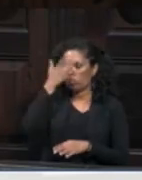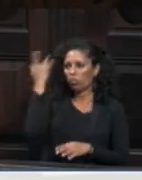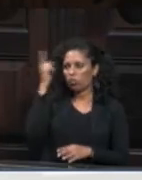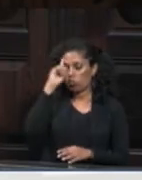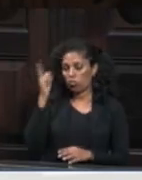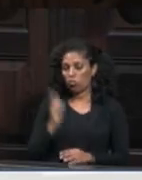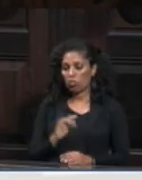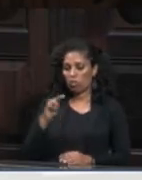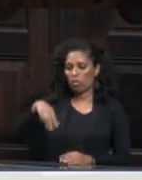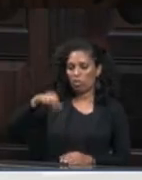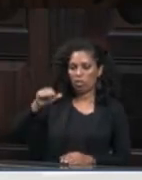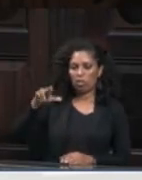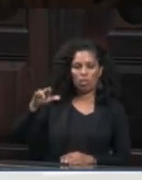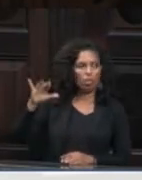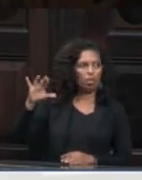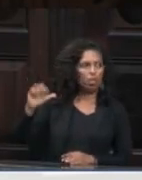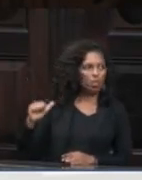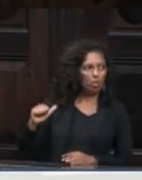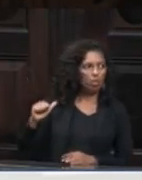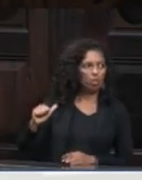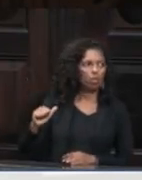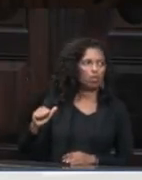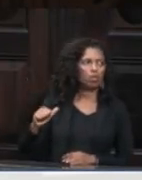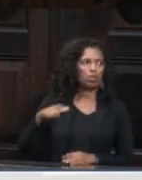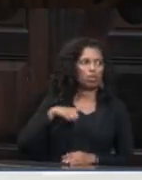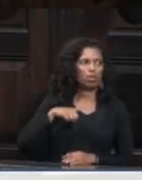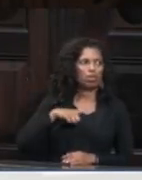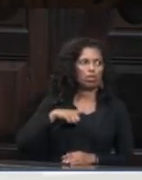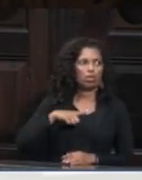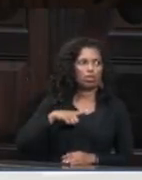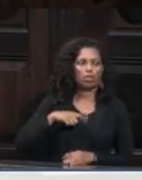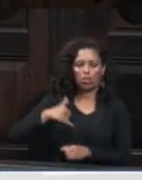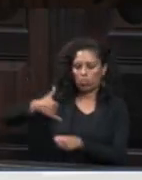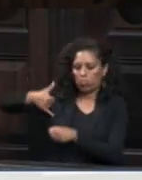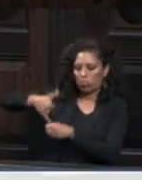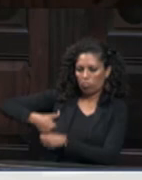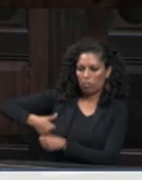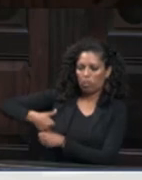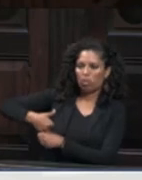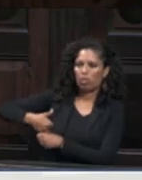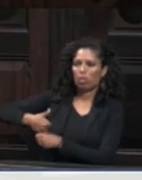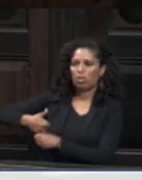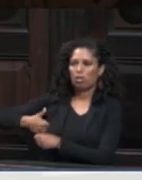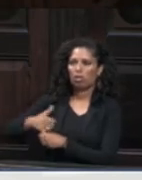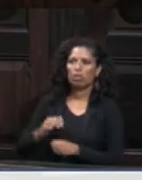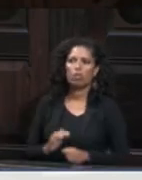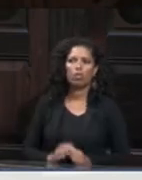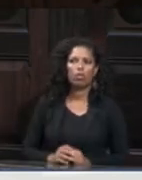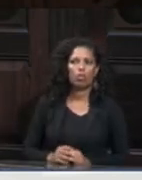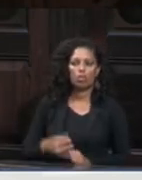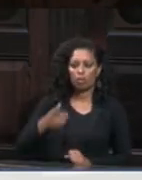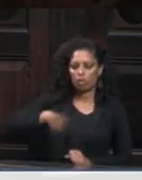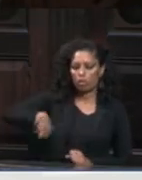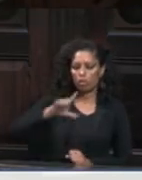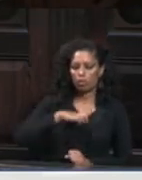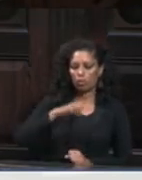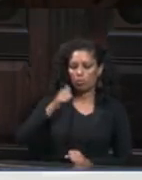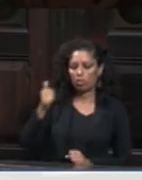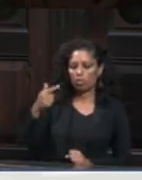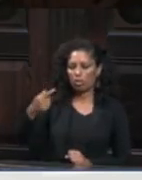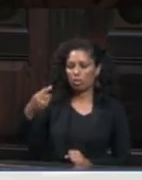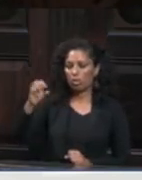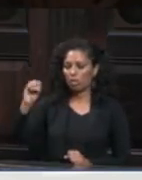Anderson Moraes, é a cidade que mais recebe royalties de petróleo a compensação. Nós temos 170 mil